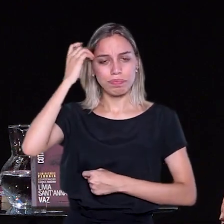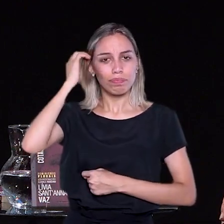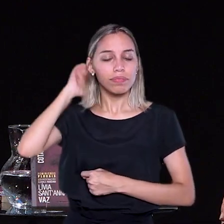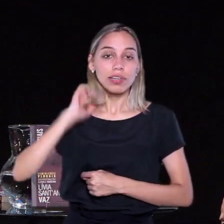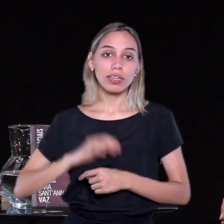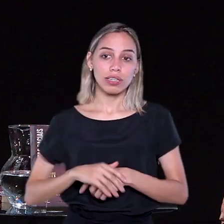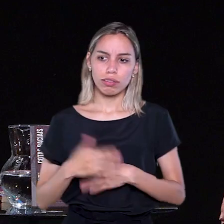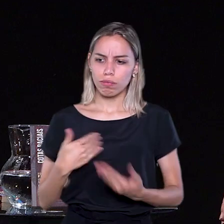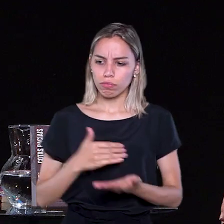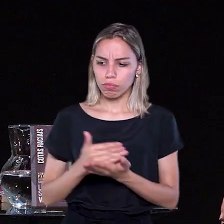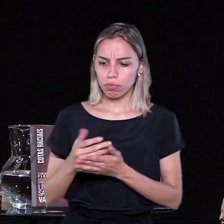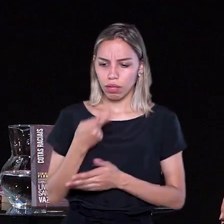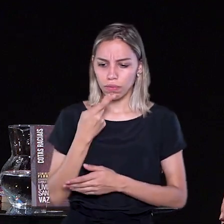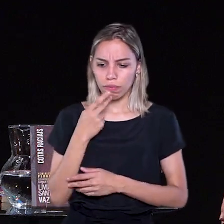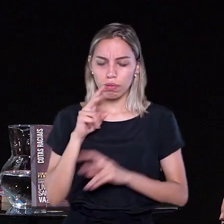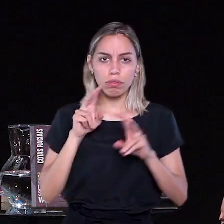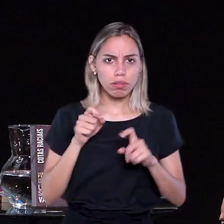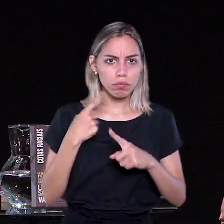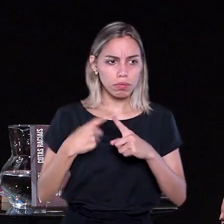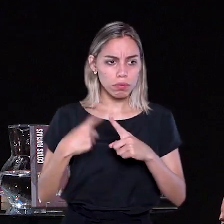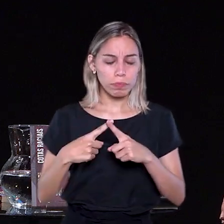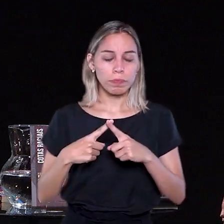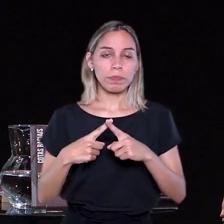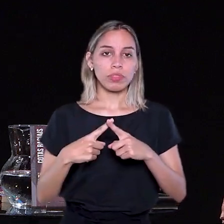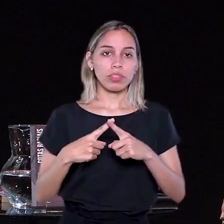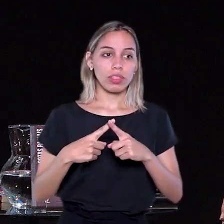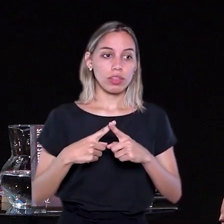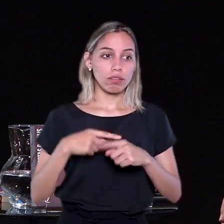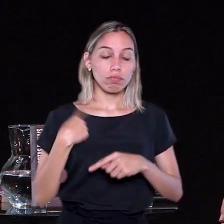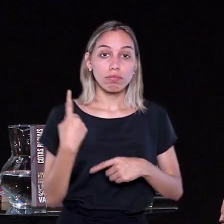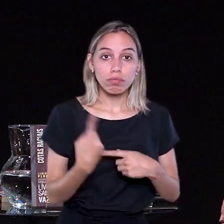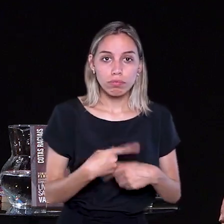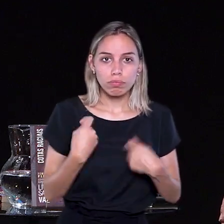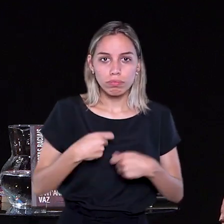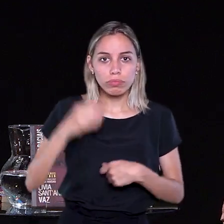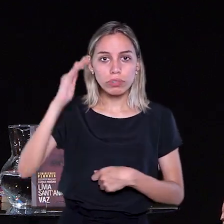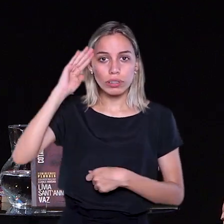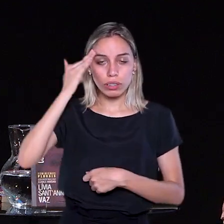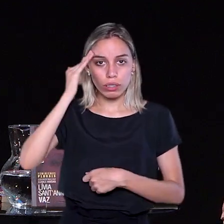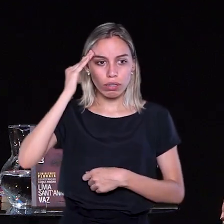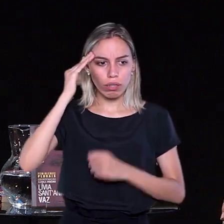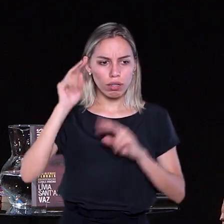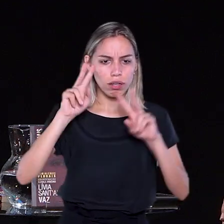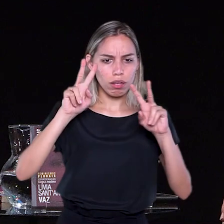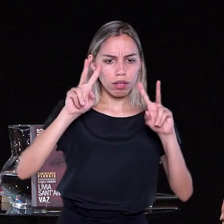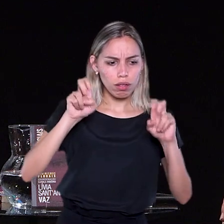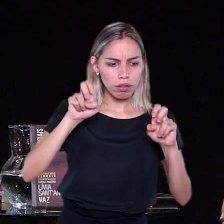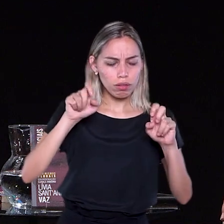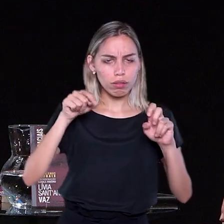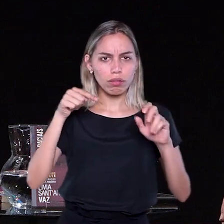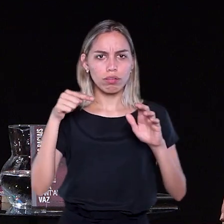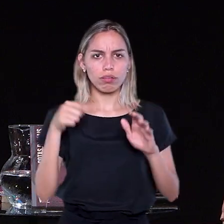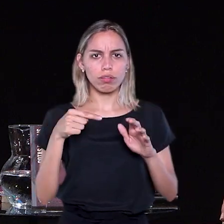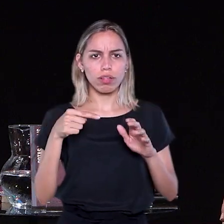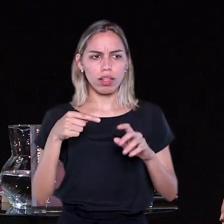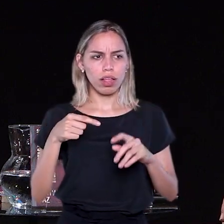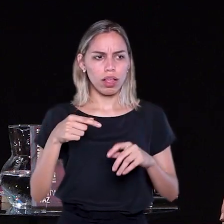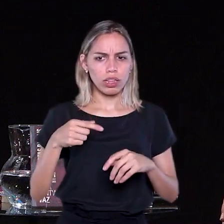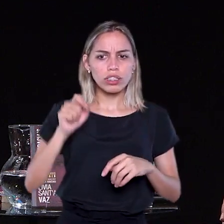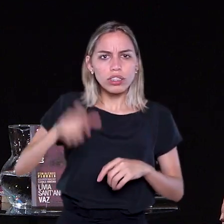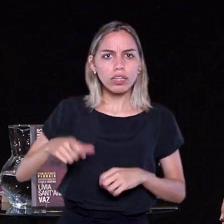aí eu começo, esse ponto de partida é importante, Afonso, para que a gente entenda a discussão sobre o mérito no Brasil.